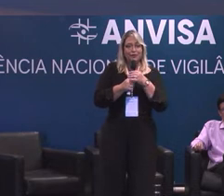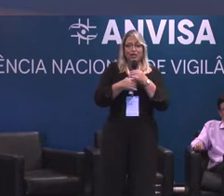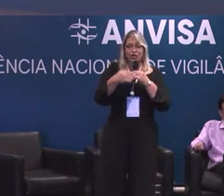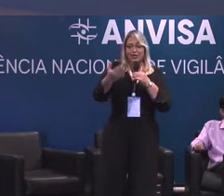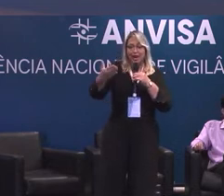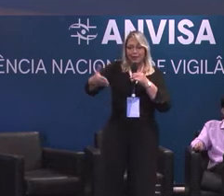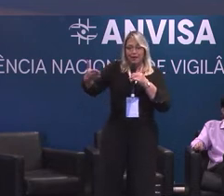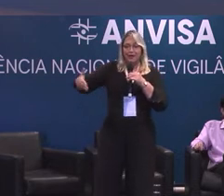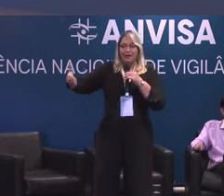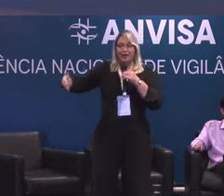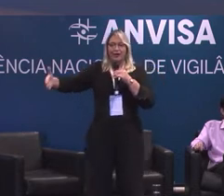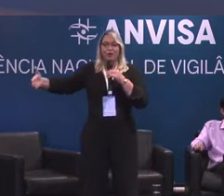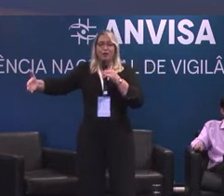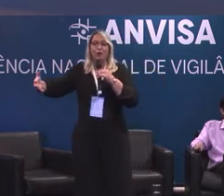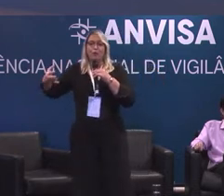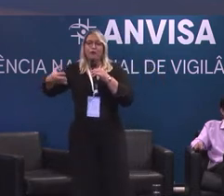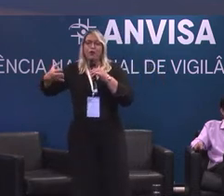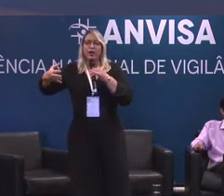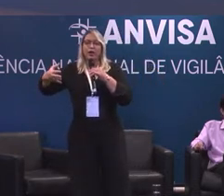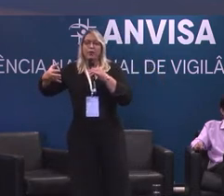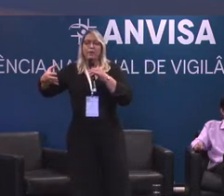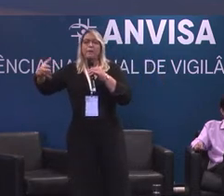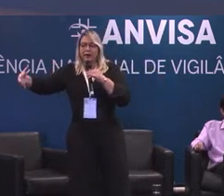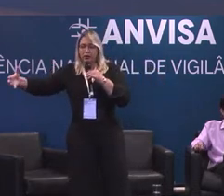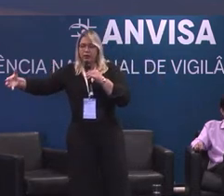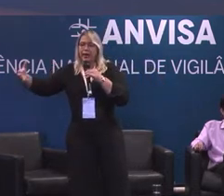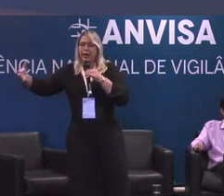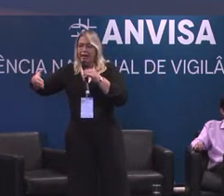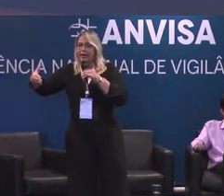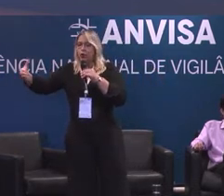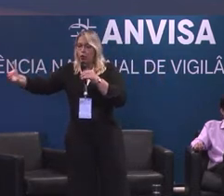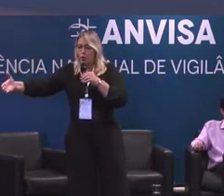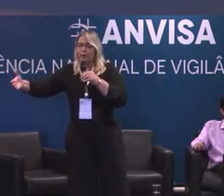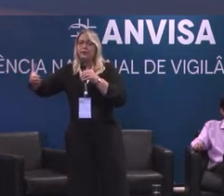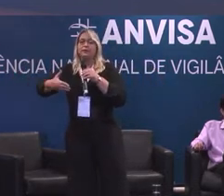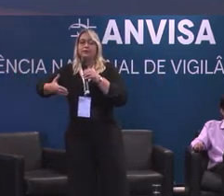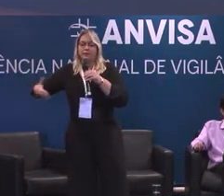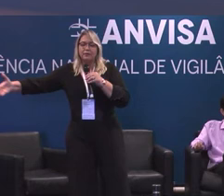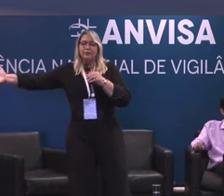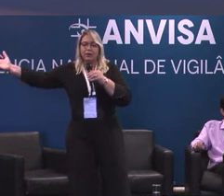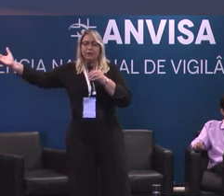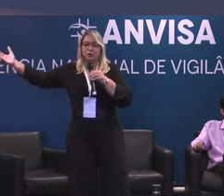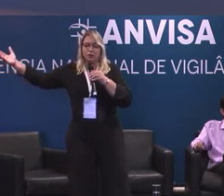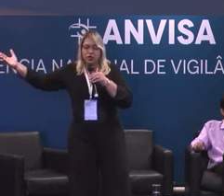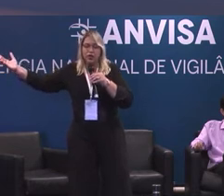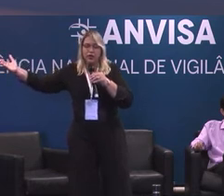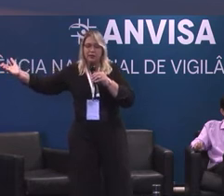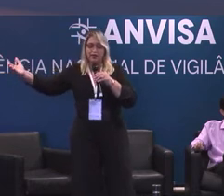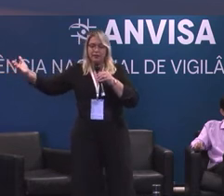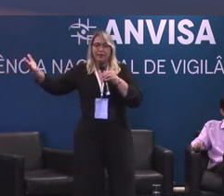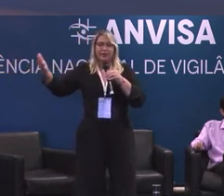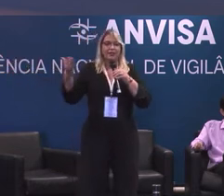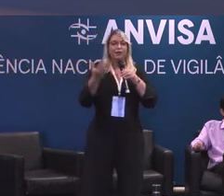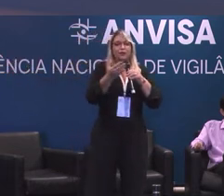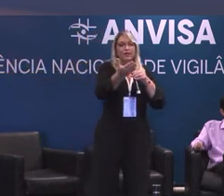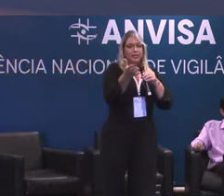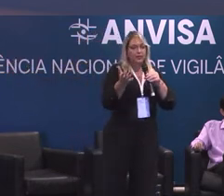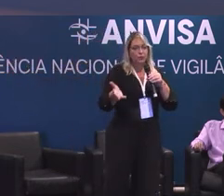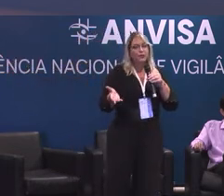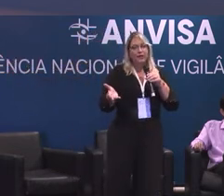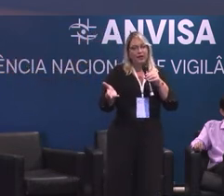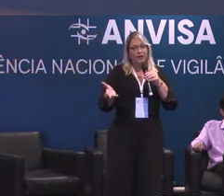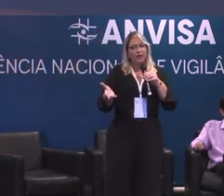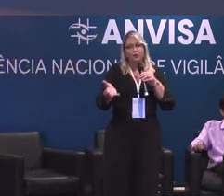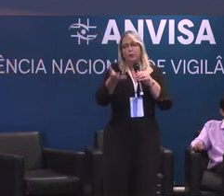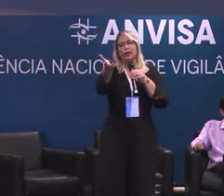que a gente saiba como foi o impacto daquela norma durante a sua vigência. Então, vocês ainda não